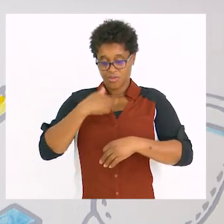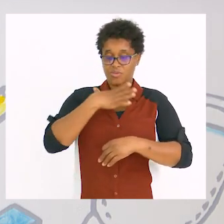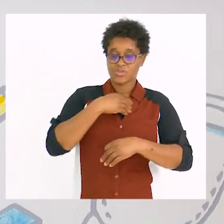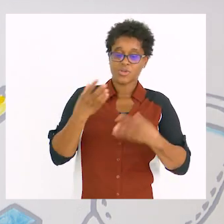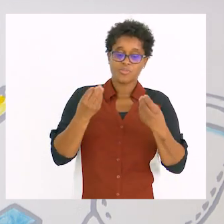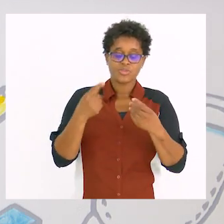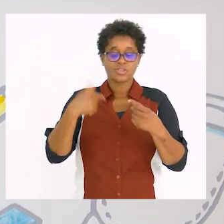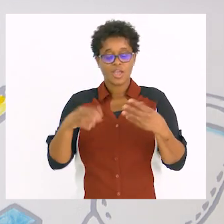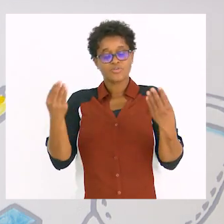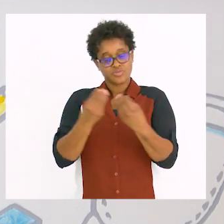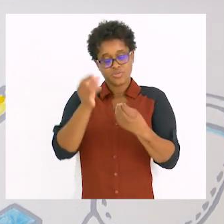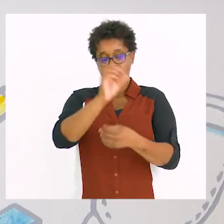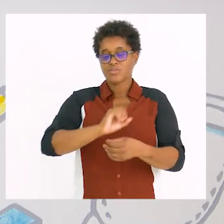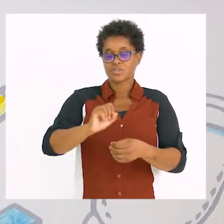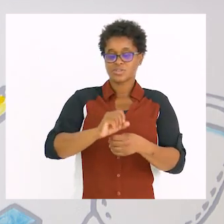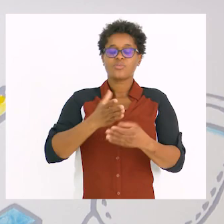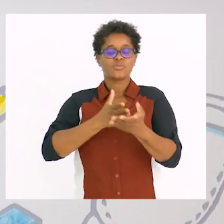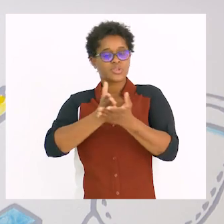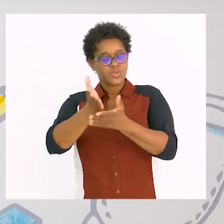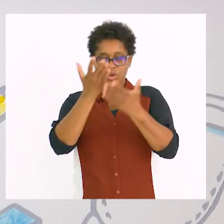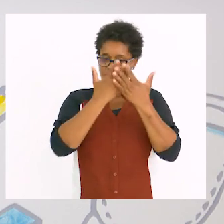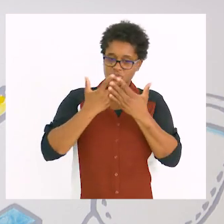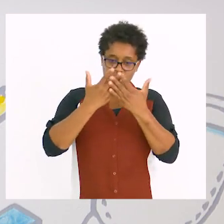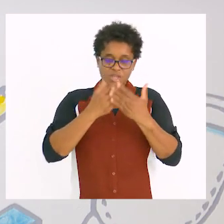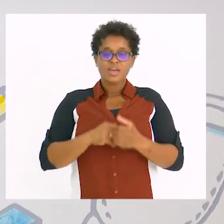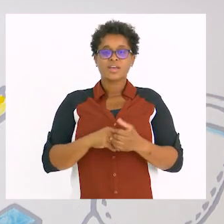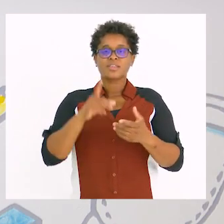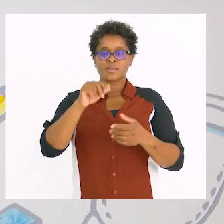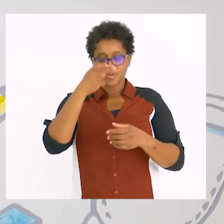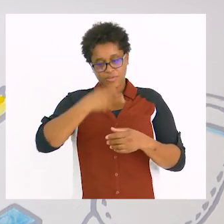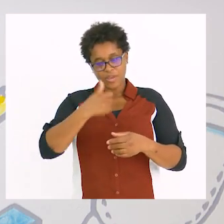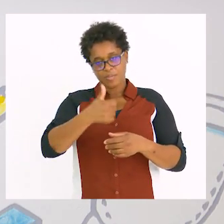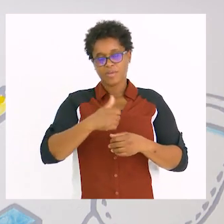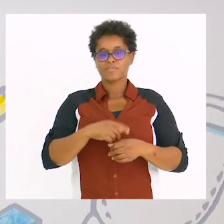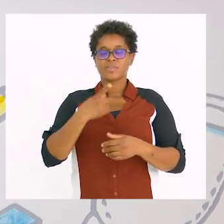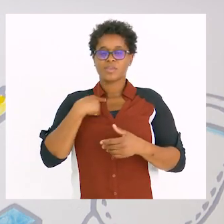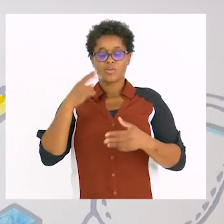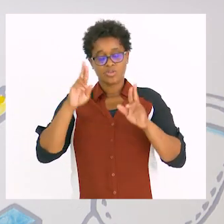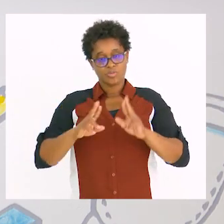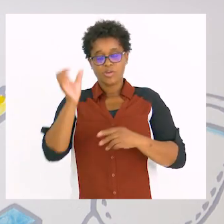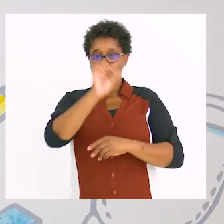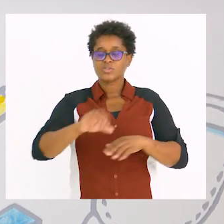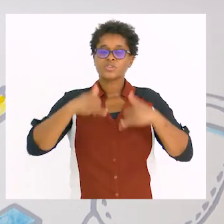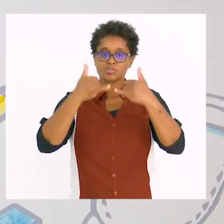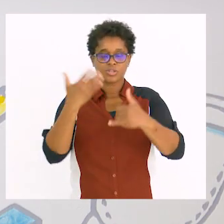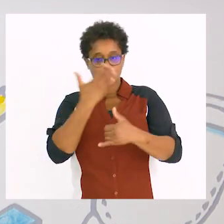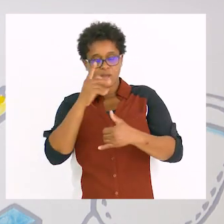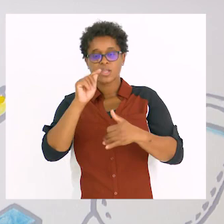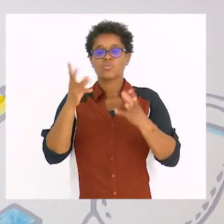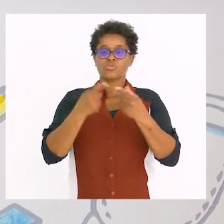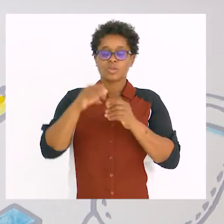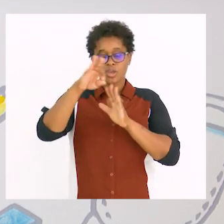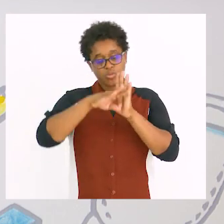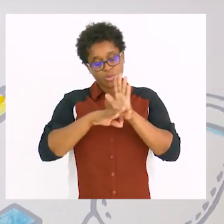muito de ter estado convosco. Continuem a estudar e fiquem bem. Conto convosco na próxima aula de